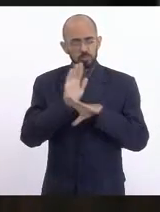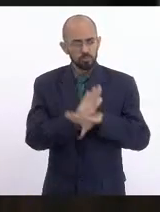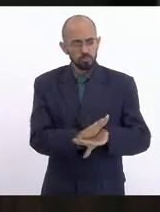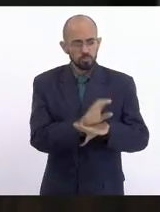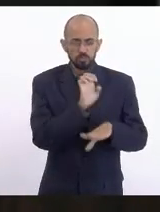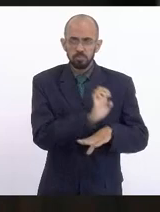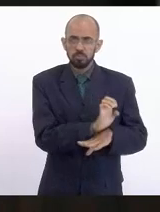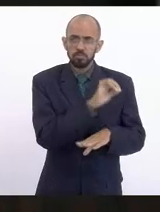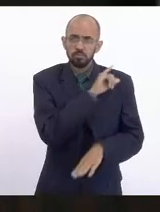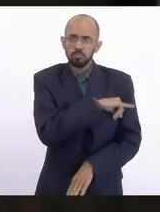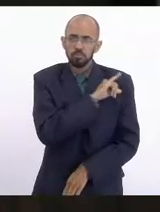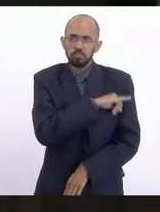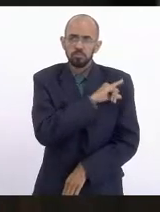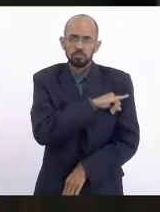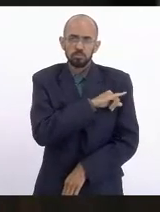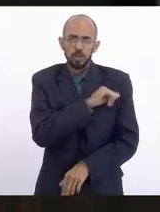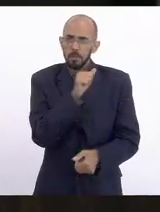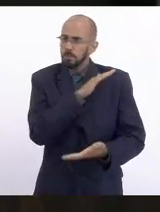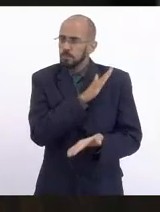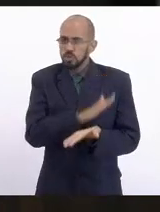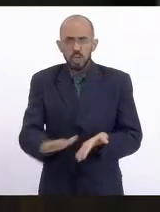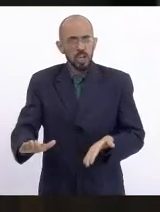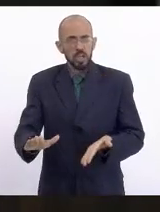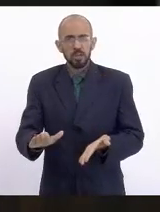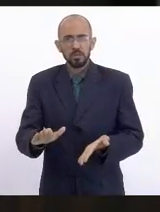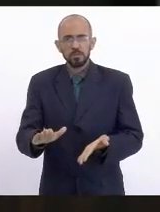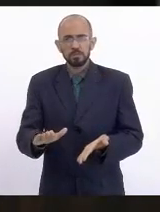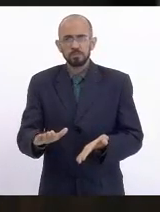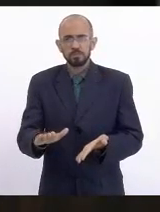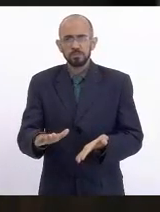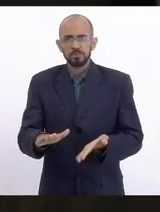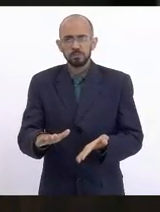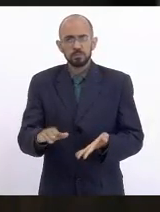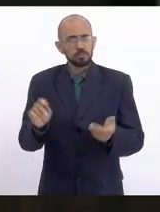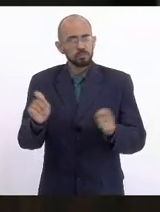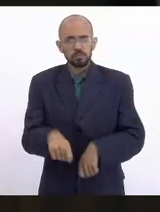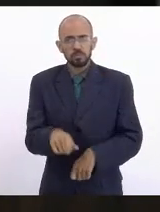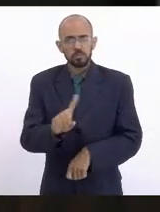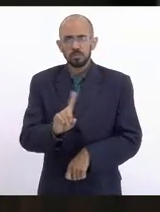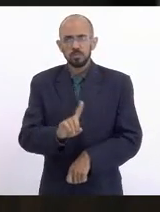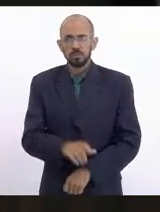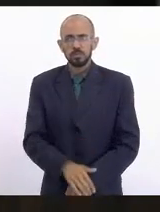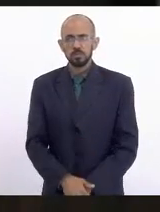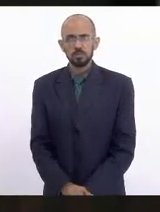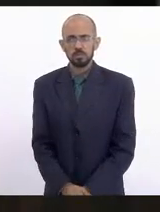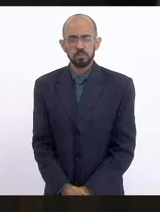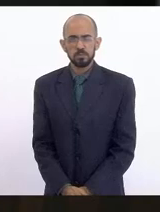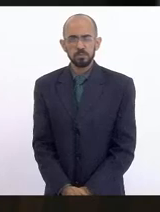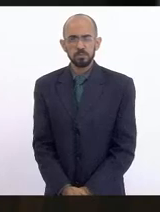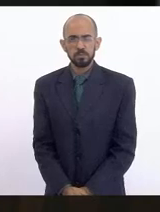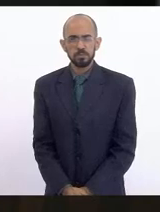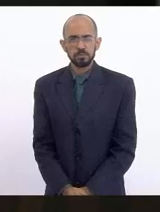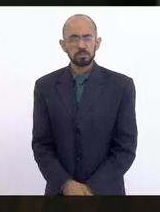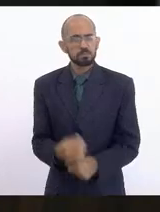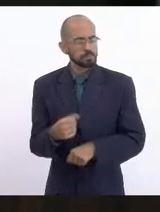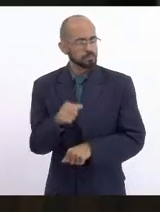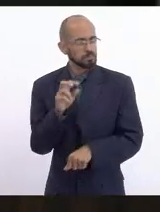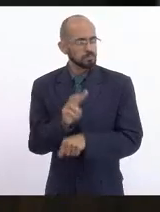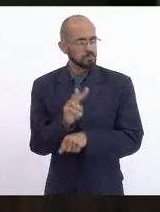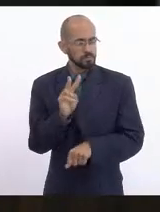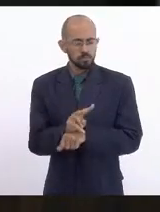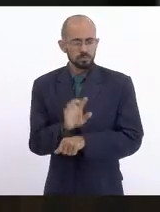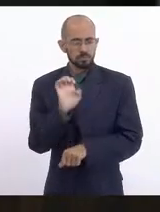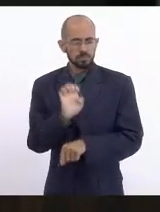Janeiro pô e chega meu irmão minha irmã e chega é a defesa do